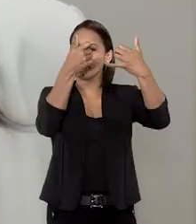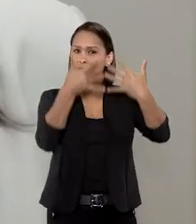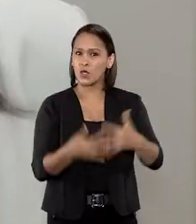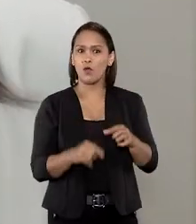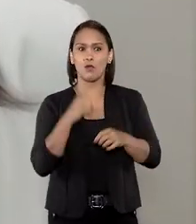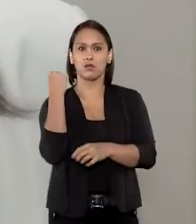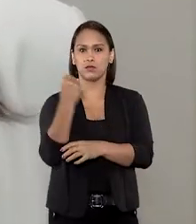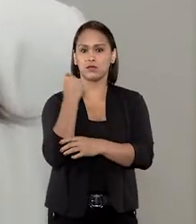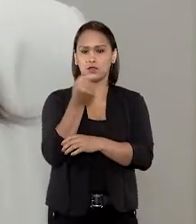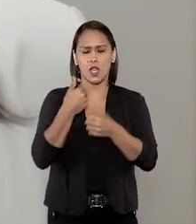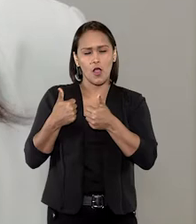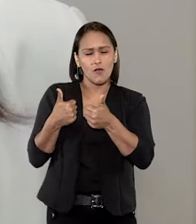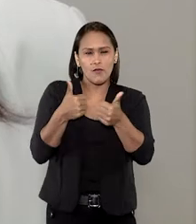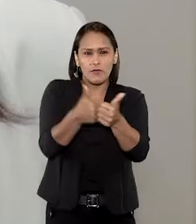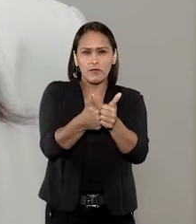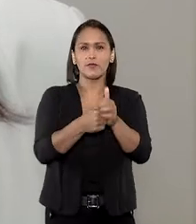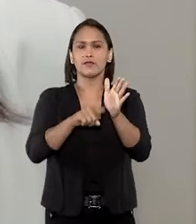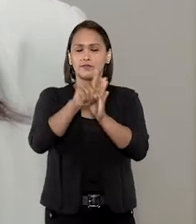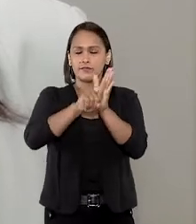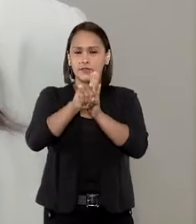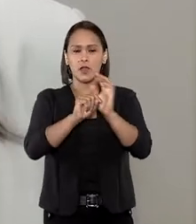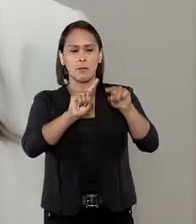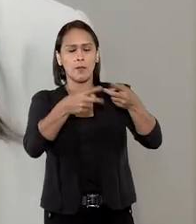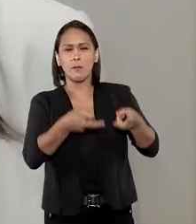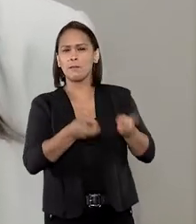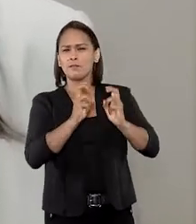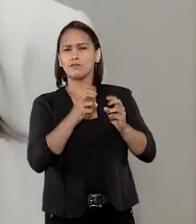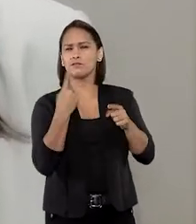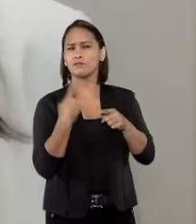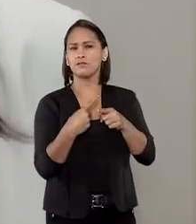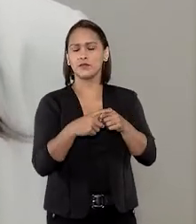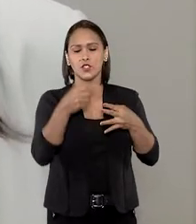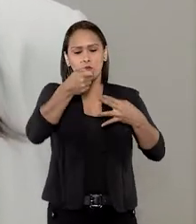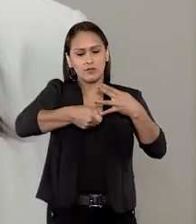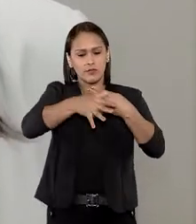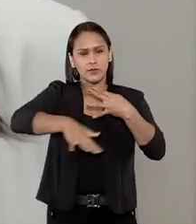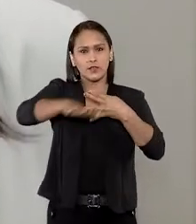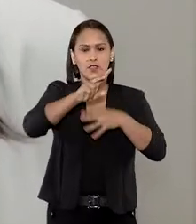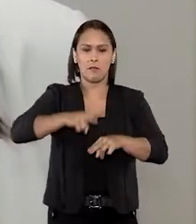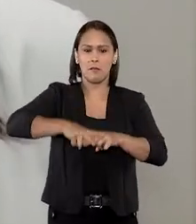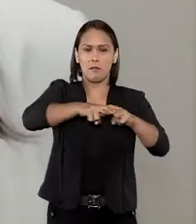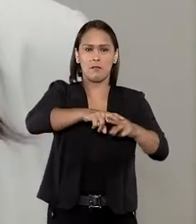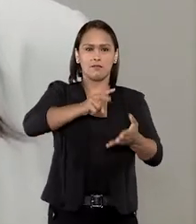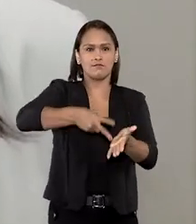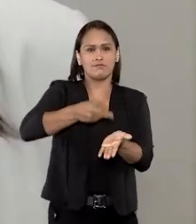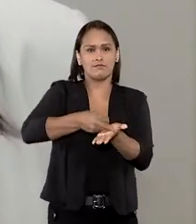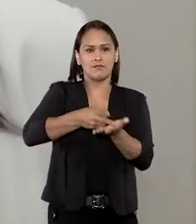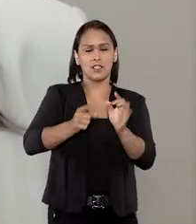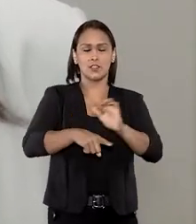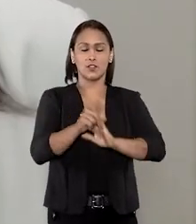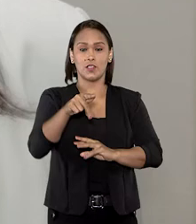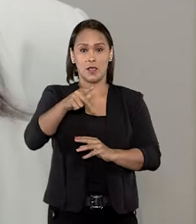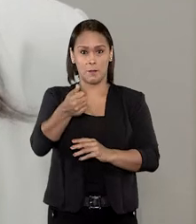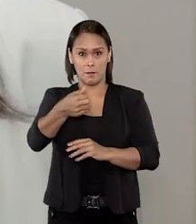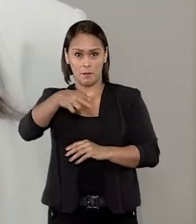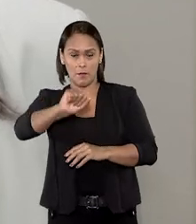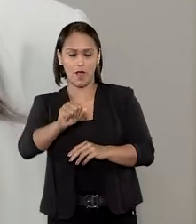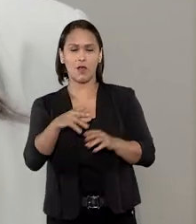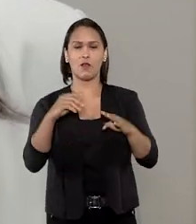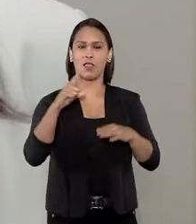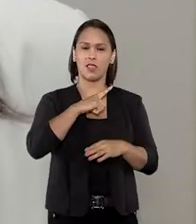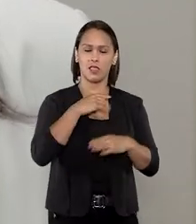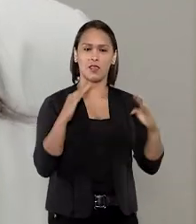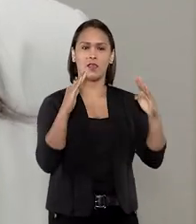que considera grave a conduta do investigado, mas não identificou razões jurídicas convincentes para manter a prisão, já que Paulo Lima